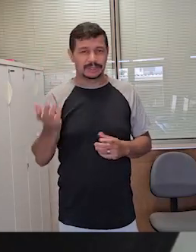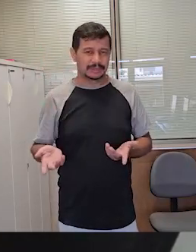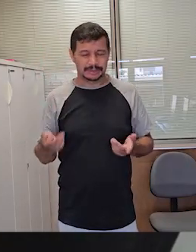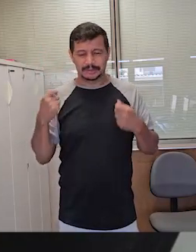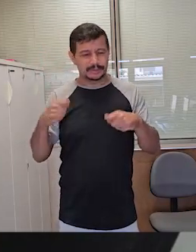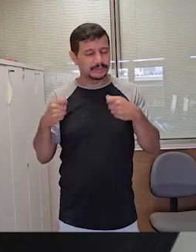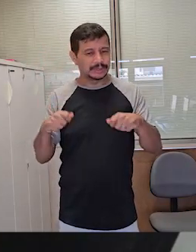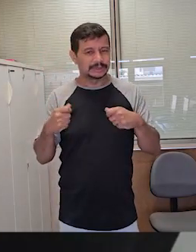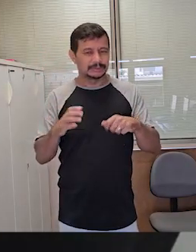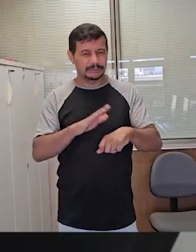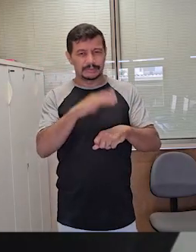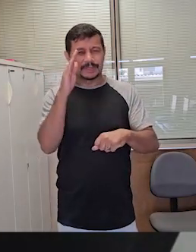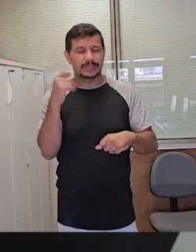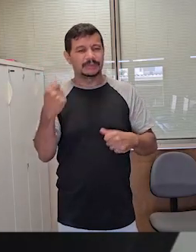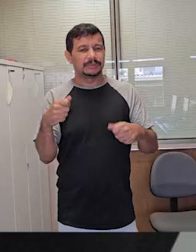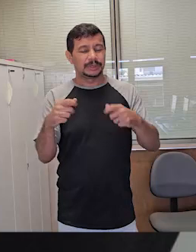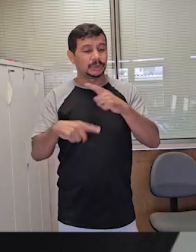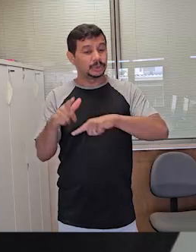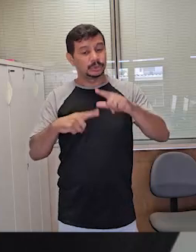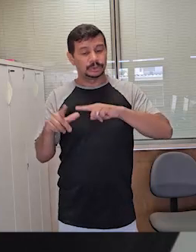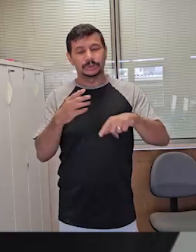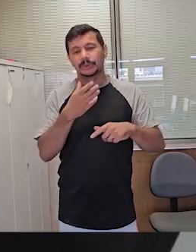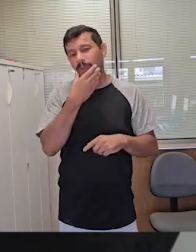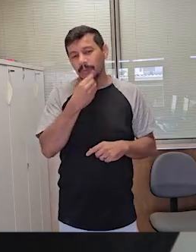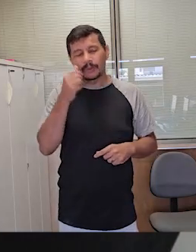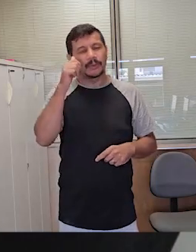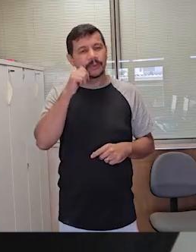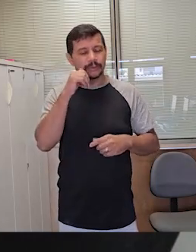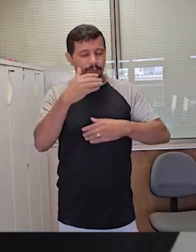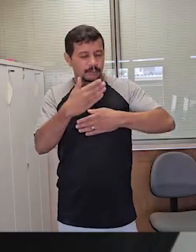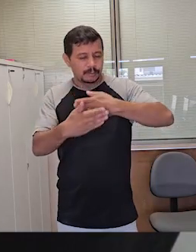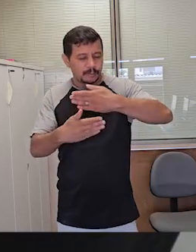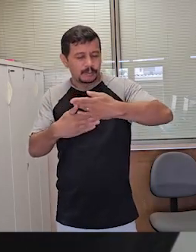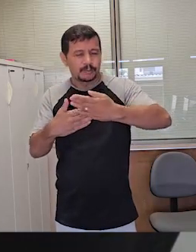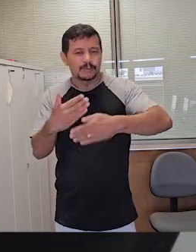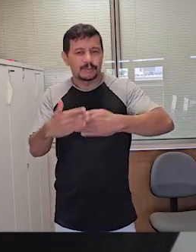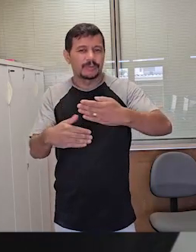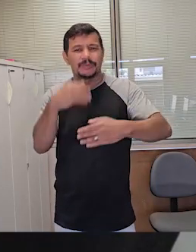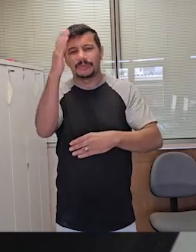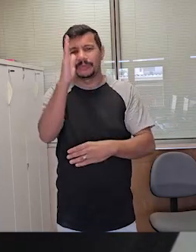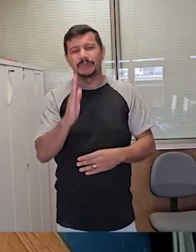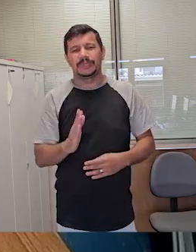gente fazer a defesa de quem mais precisa, os trabalhadores e as trabalhadoras que constroem a riqueza